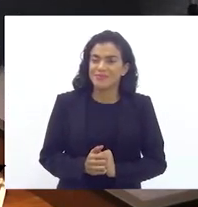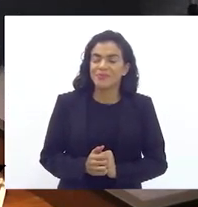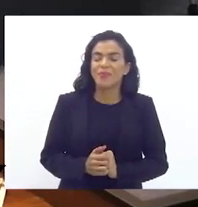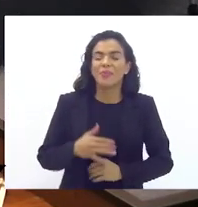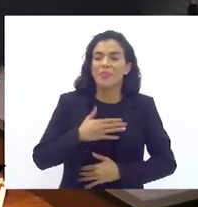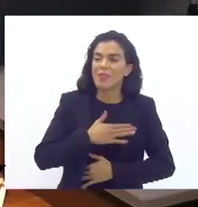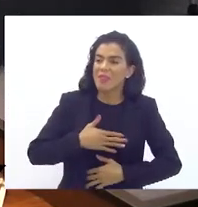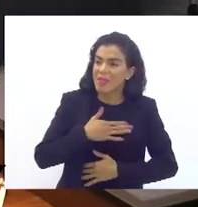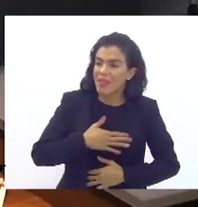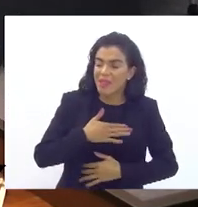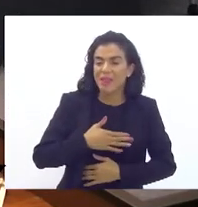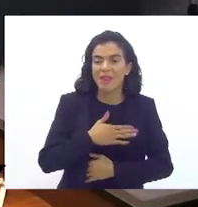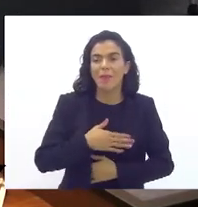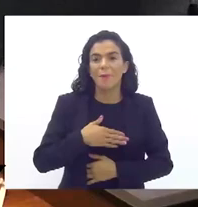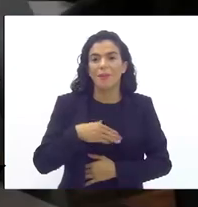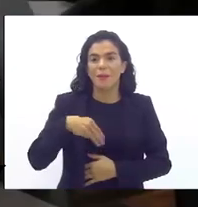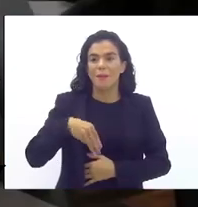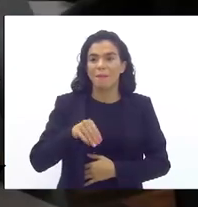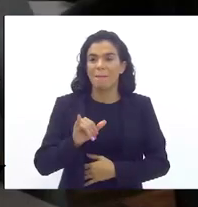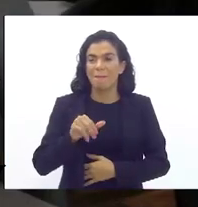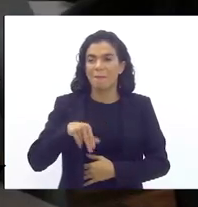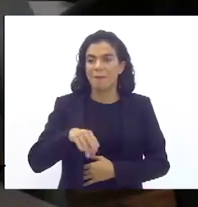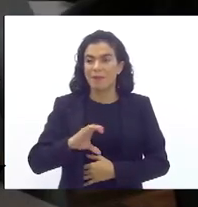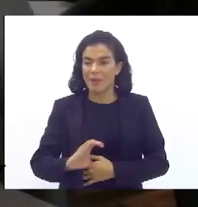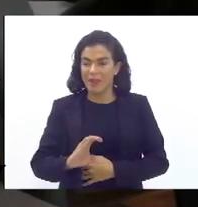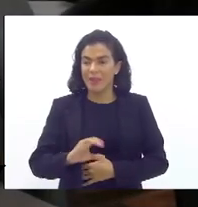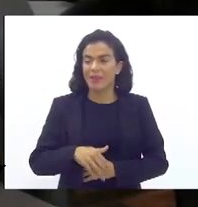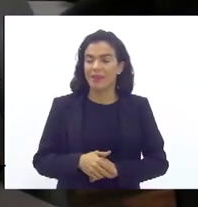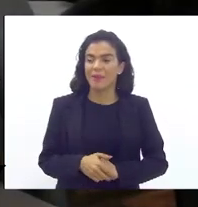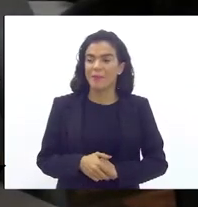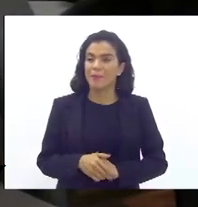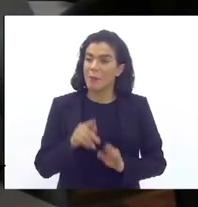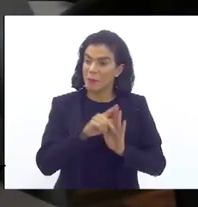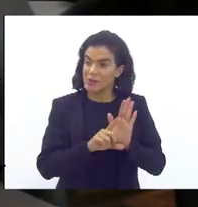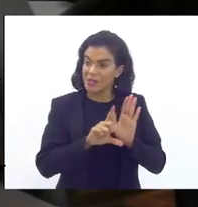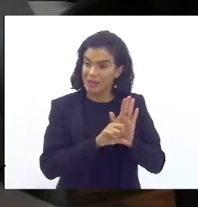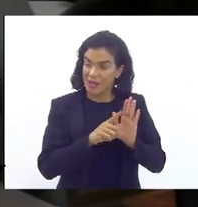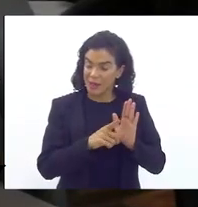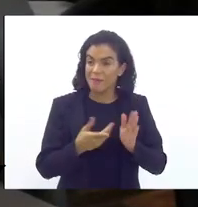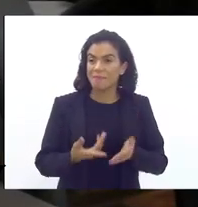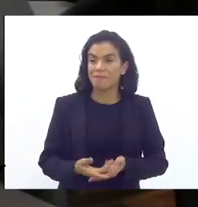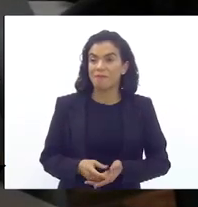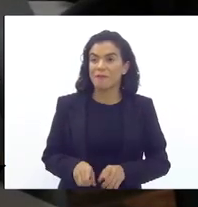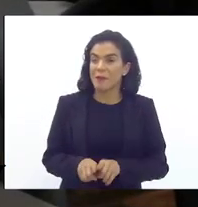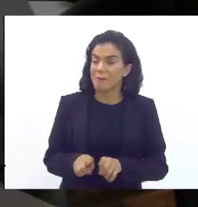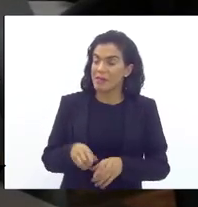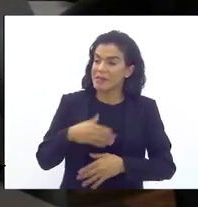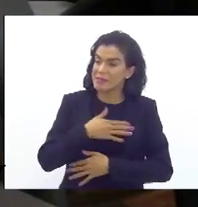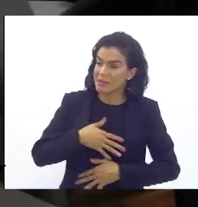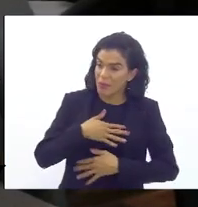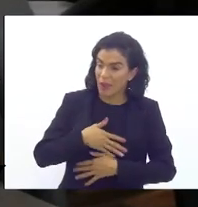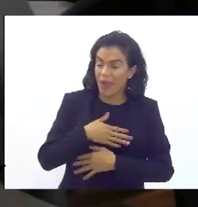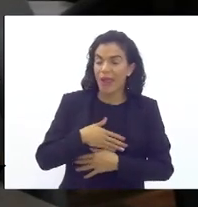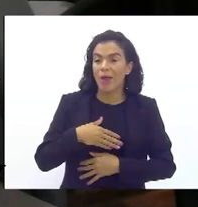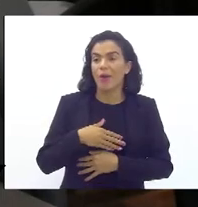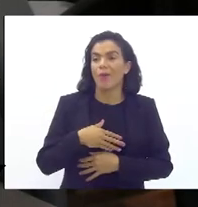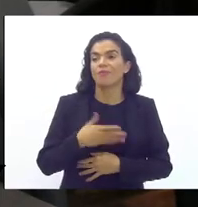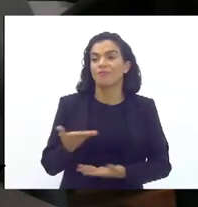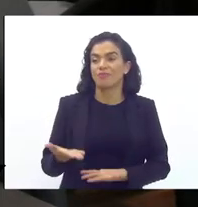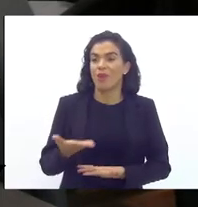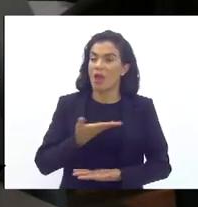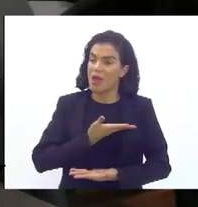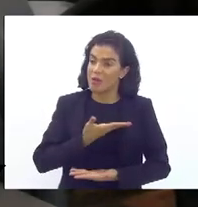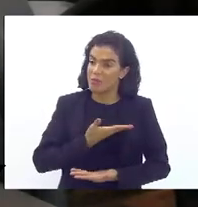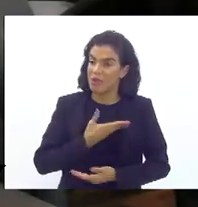Mickey Deputado dos Paulo tem iniciativa do projeto de lei saudar aqui a diretoria da Ordem dos Advogados do Brasil na pessoa do meu amigo